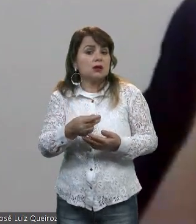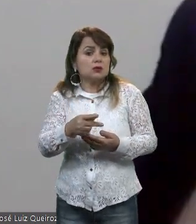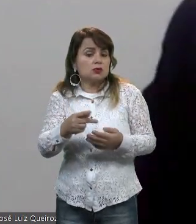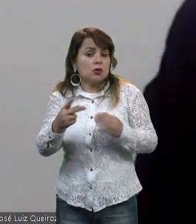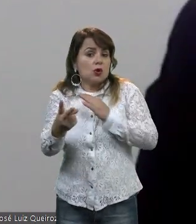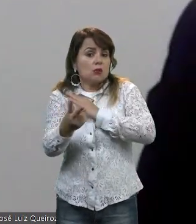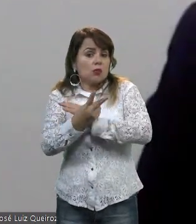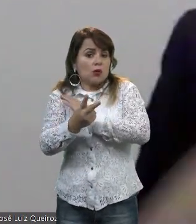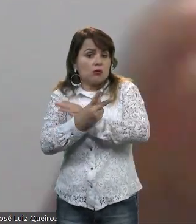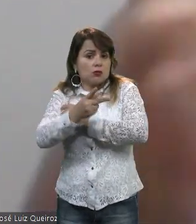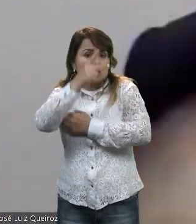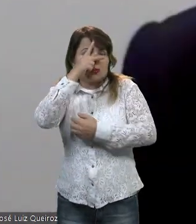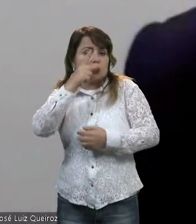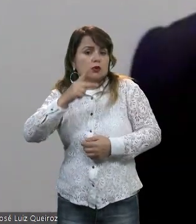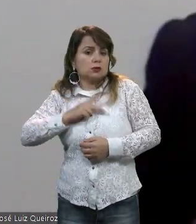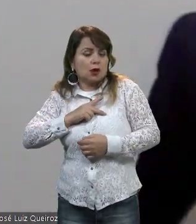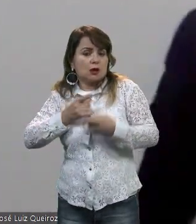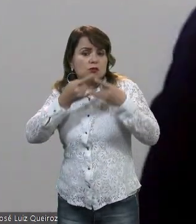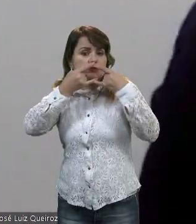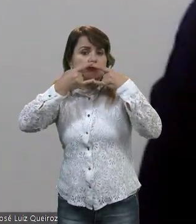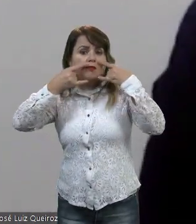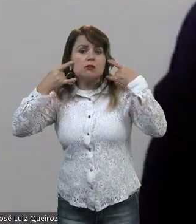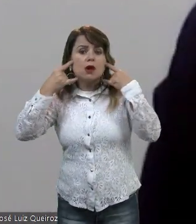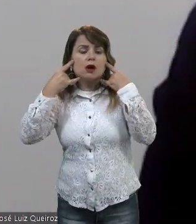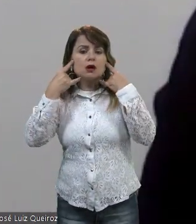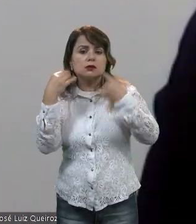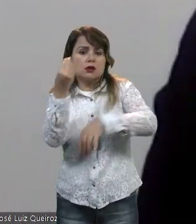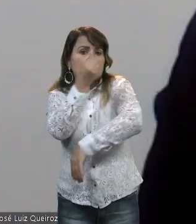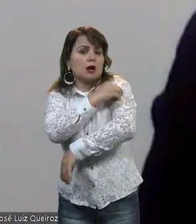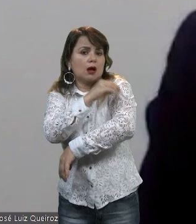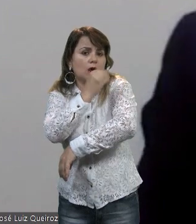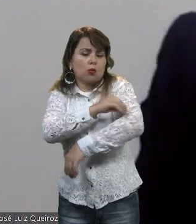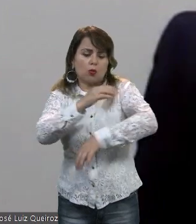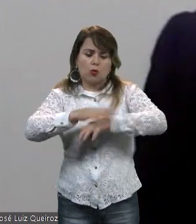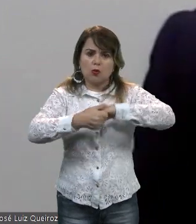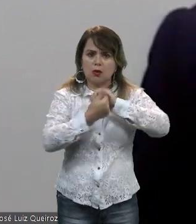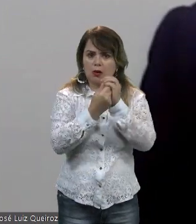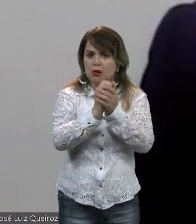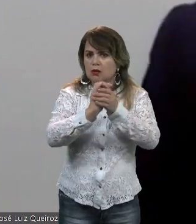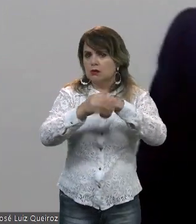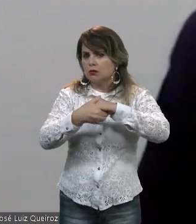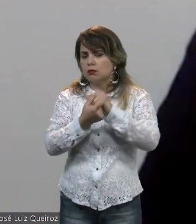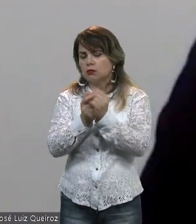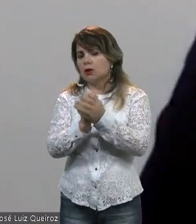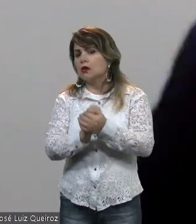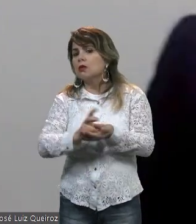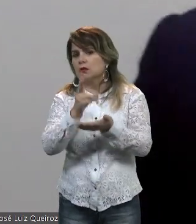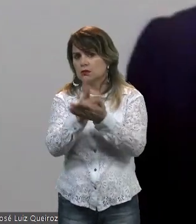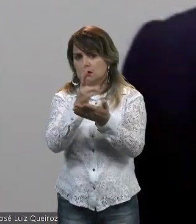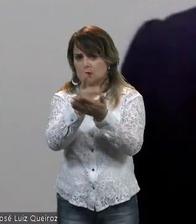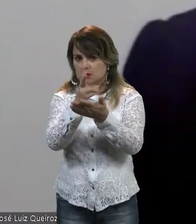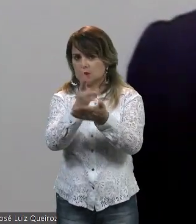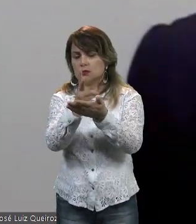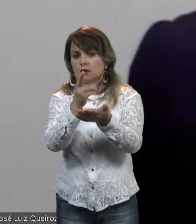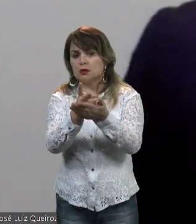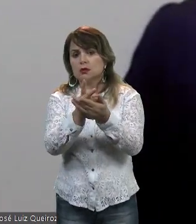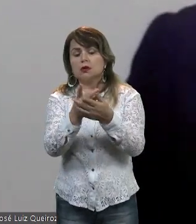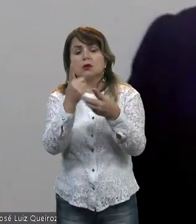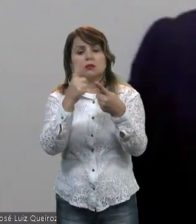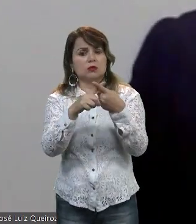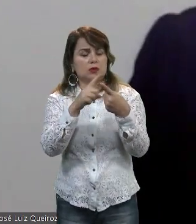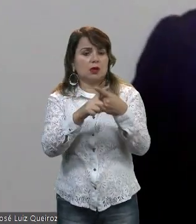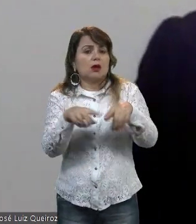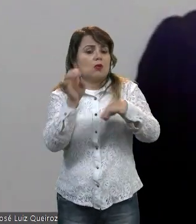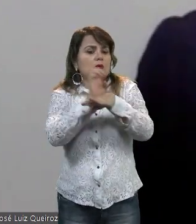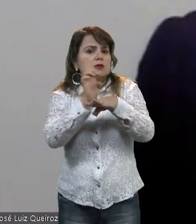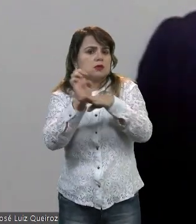de se proteger, de usar máscara, de usar álcool gel. Não é possível que o Estado, que a prefeitura tome